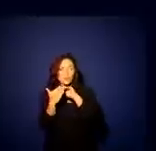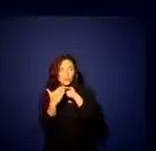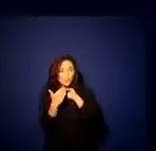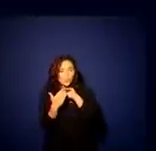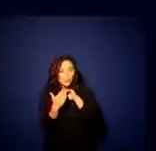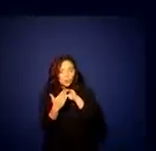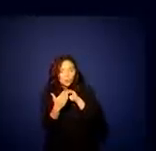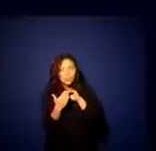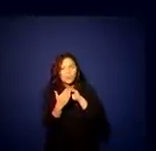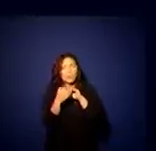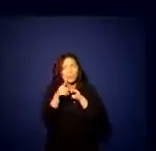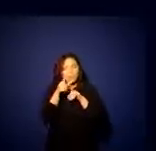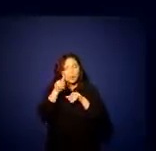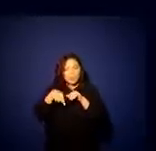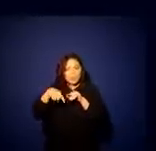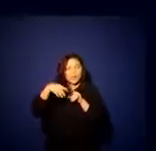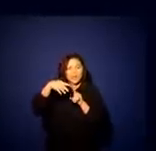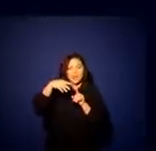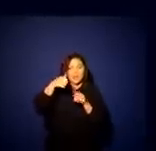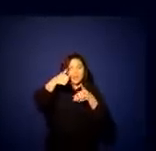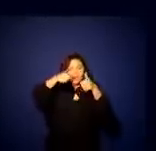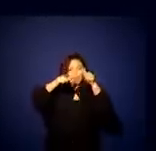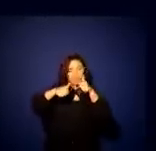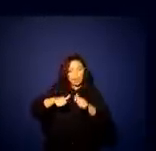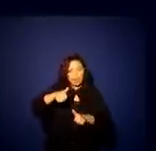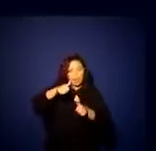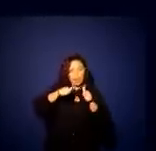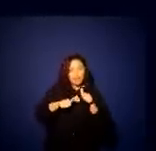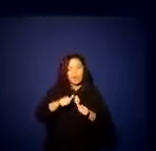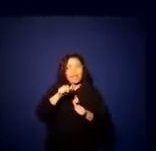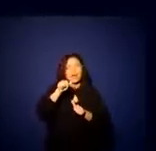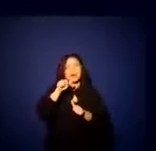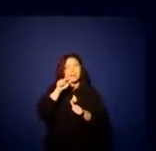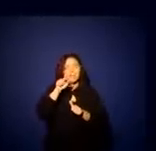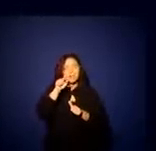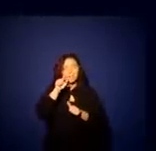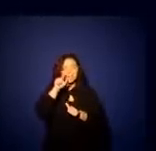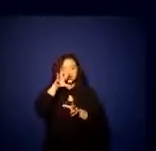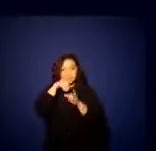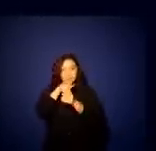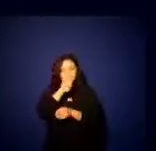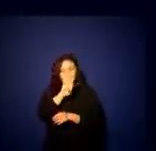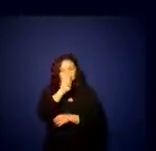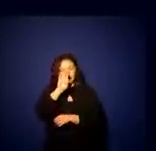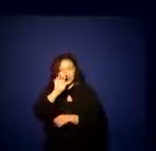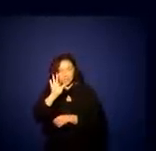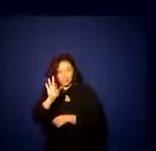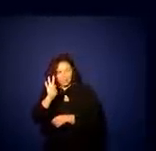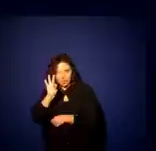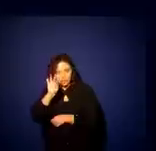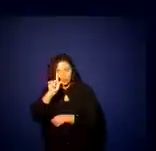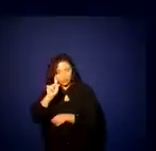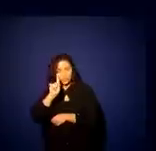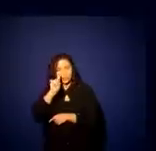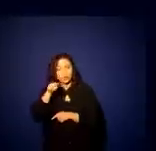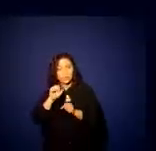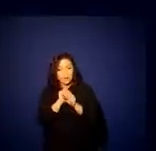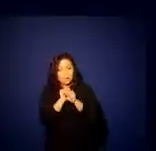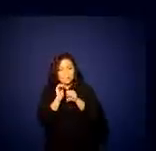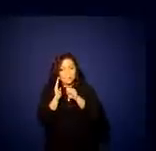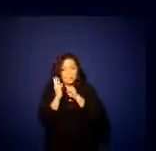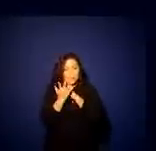do BTG o anais que tem uma discussão a gente entrou na pandemia aí primeira